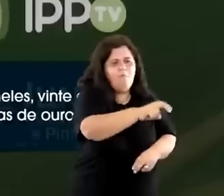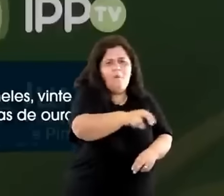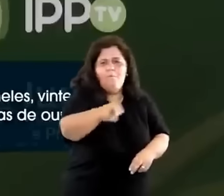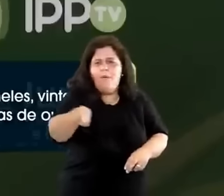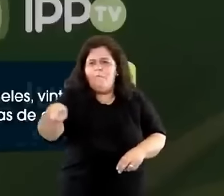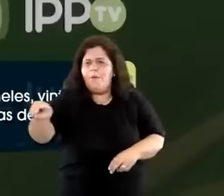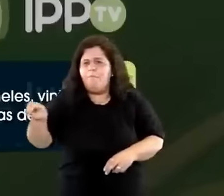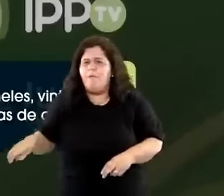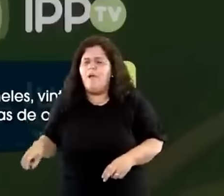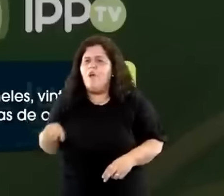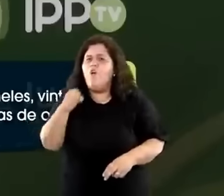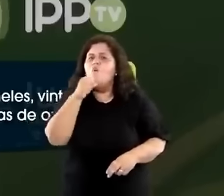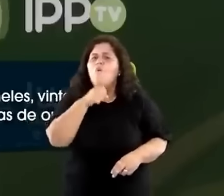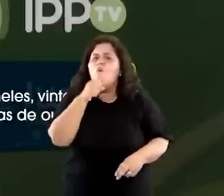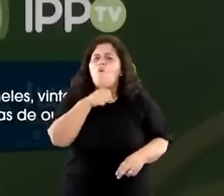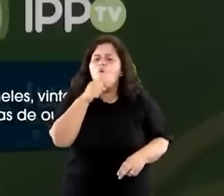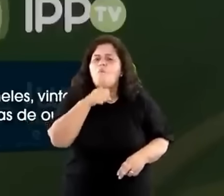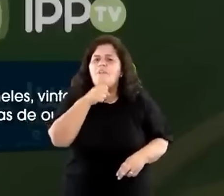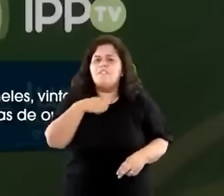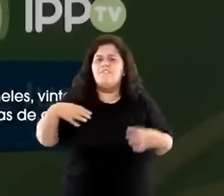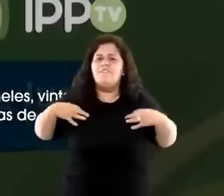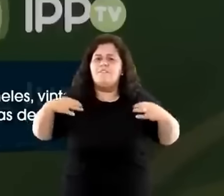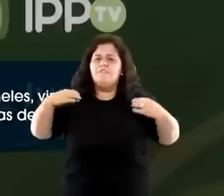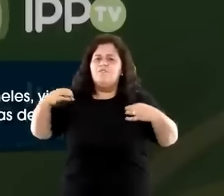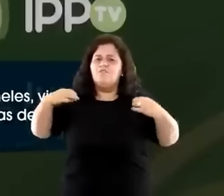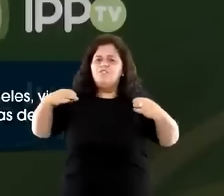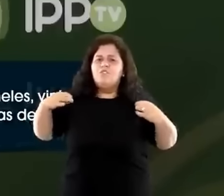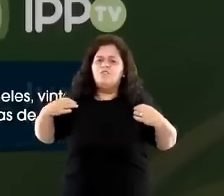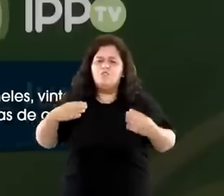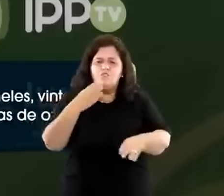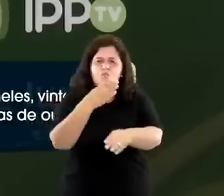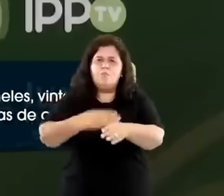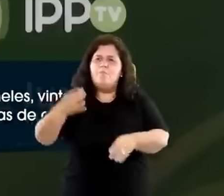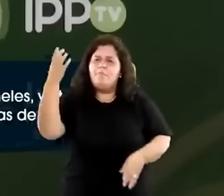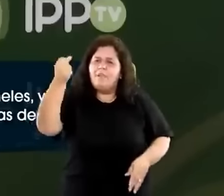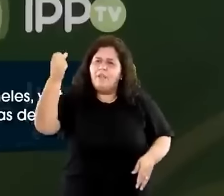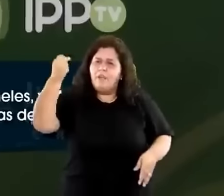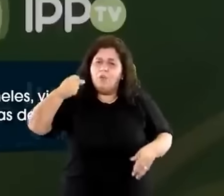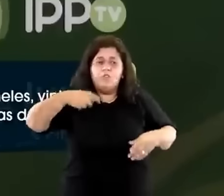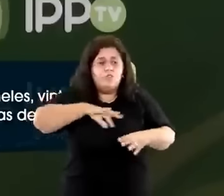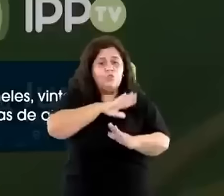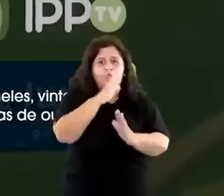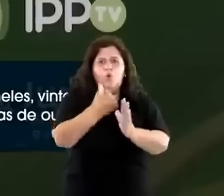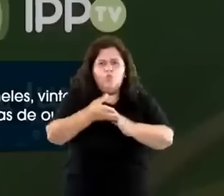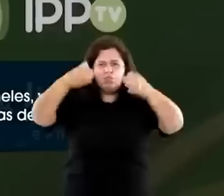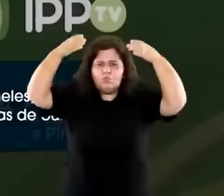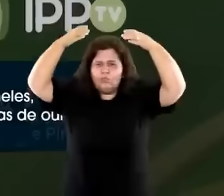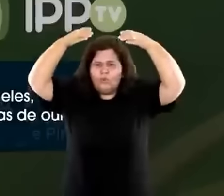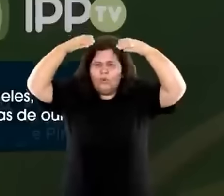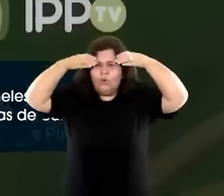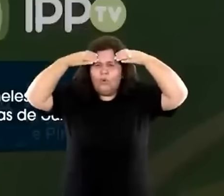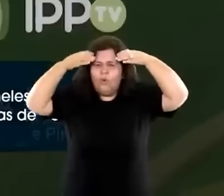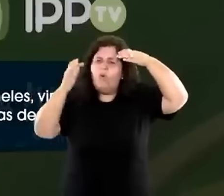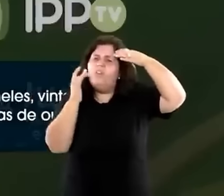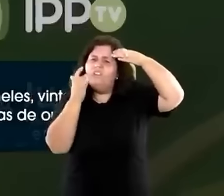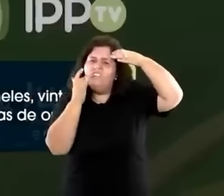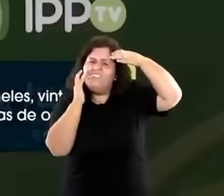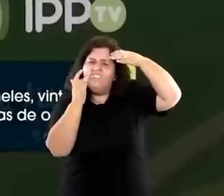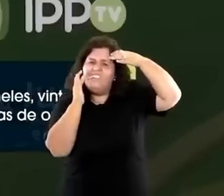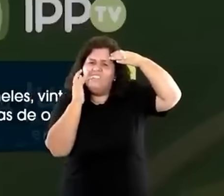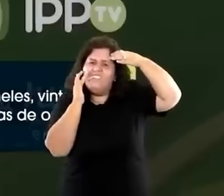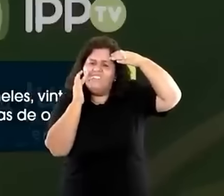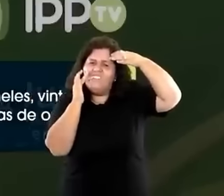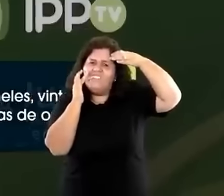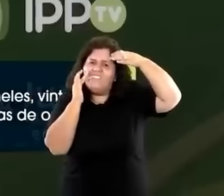24 anciãos vestidos de branco em cujas cabeças estão coroas de ouro vejam vocês que os 24